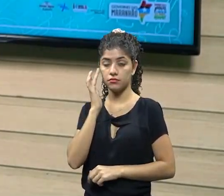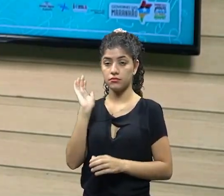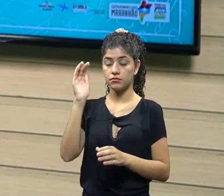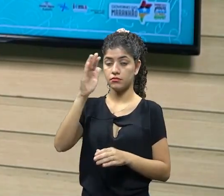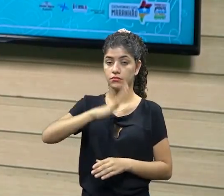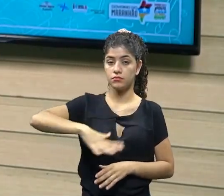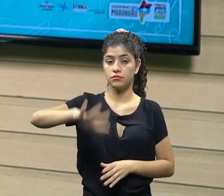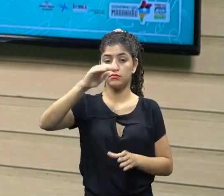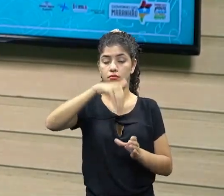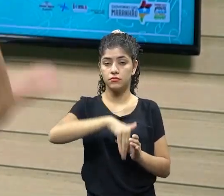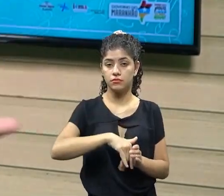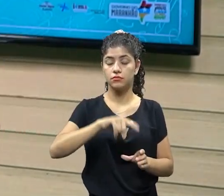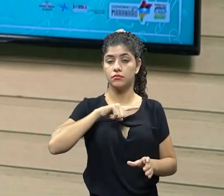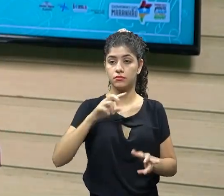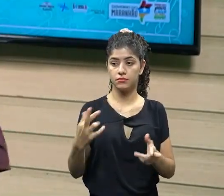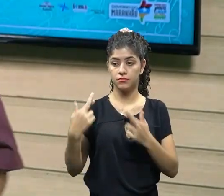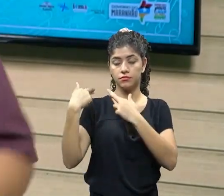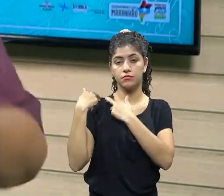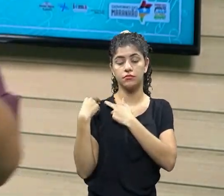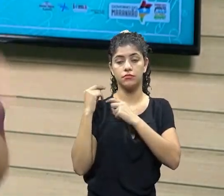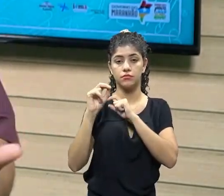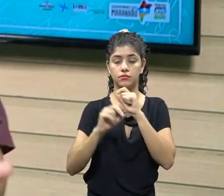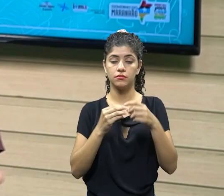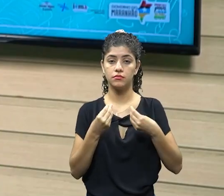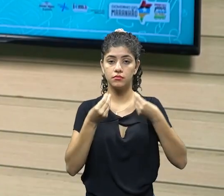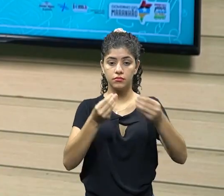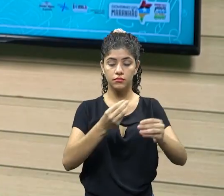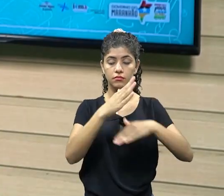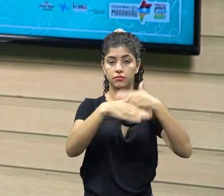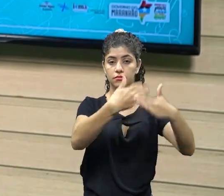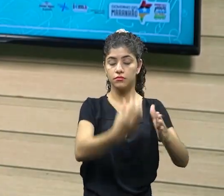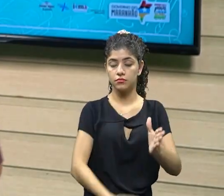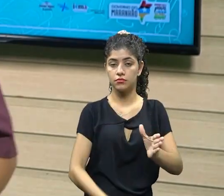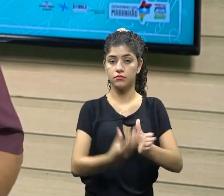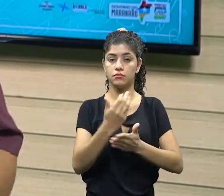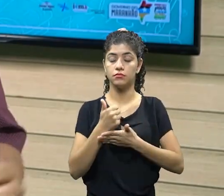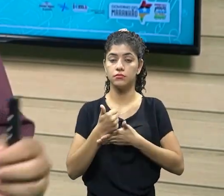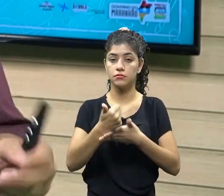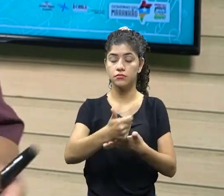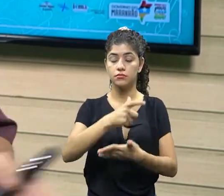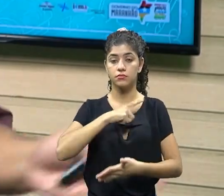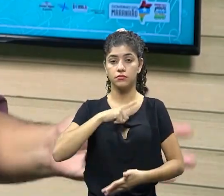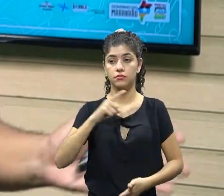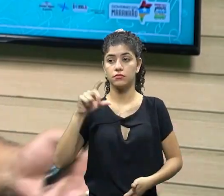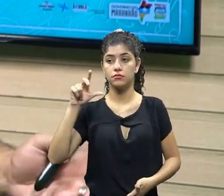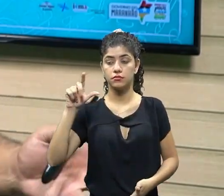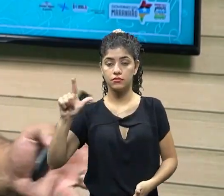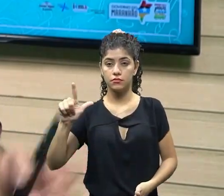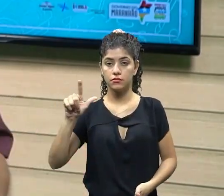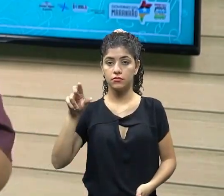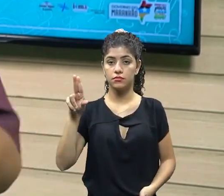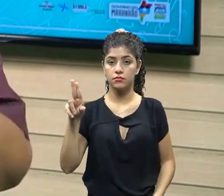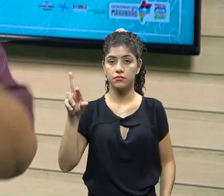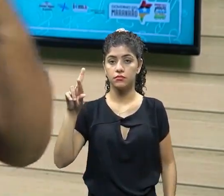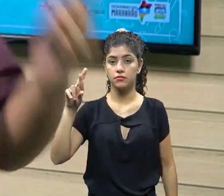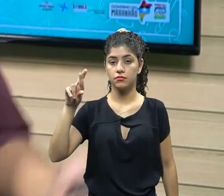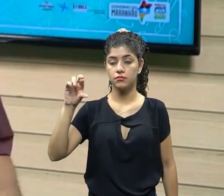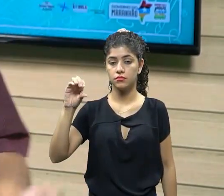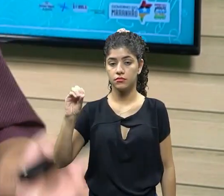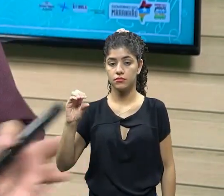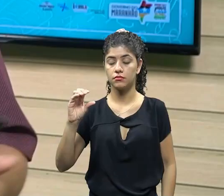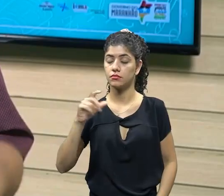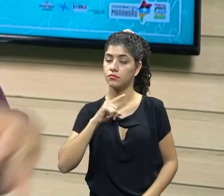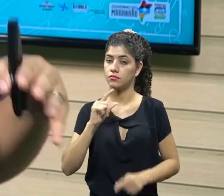e produzir e ajudar a ter lucro na empresa, né? Então, a organização em si, ela tem